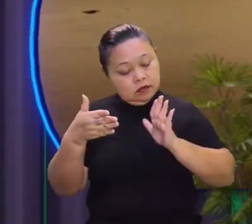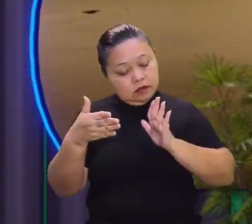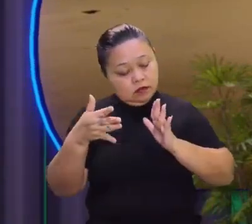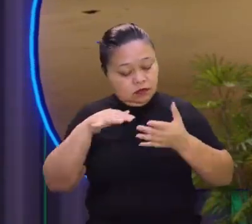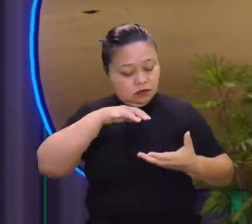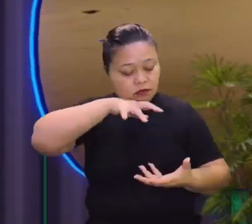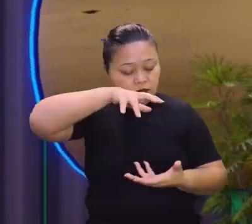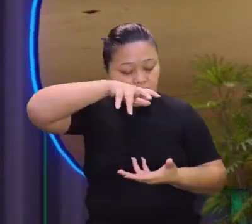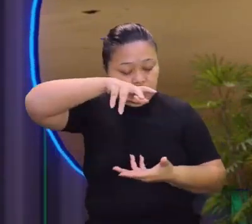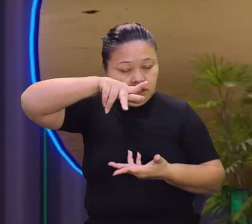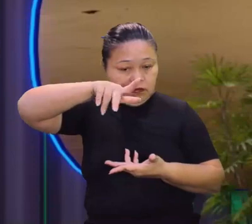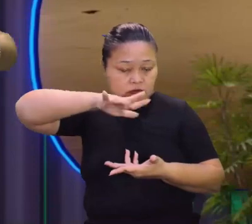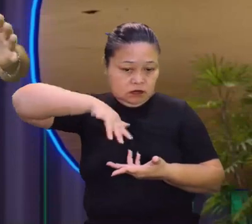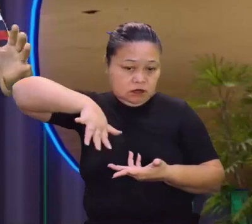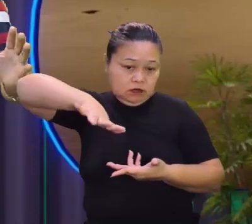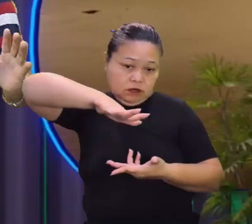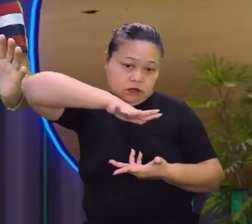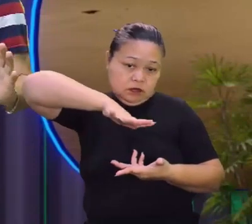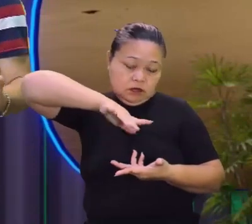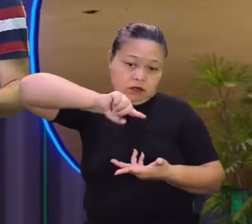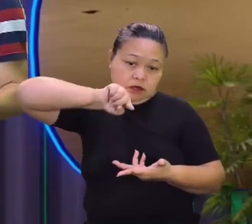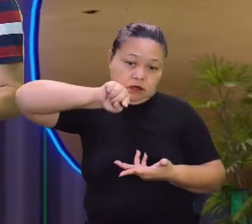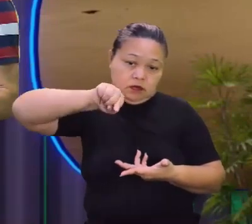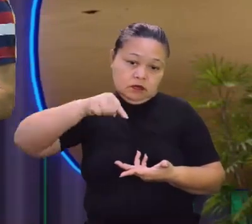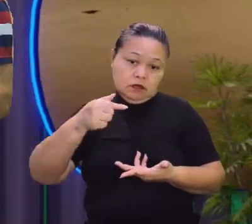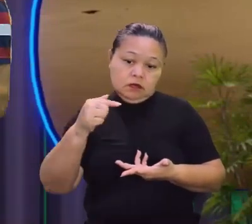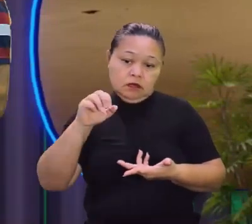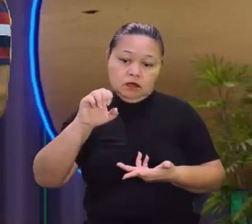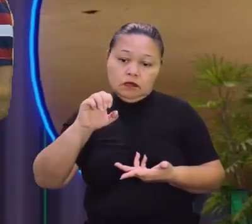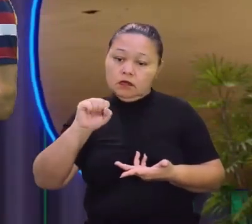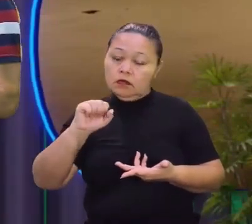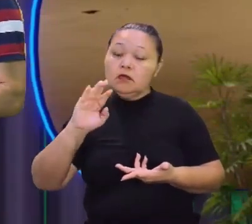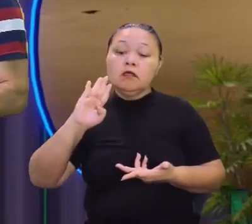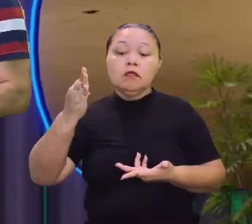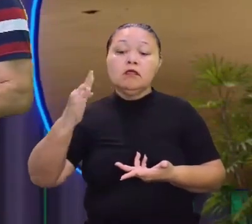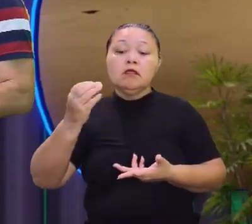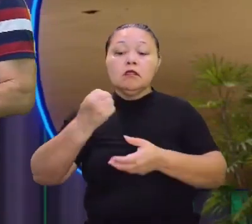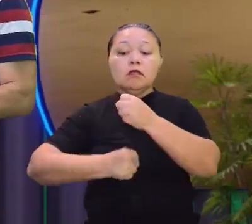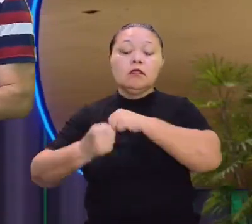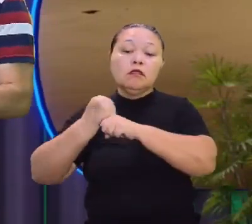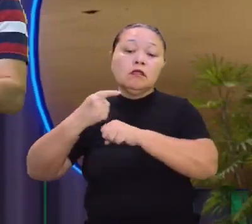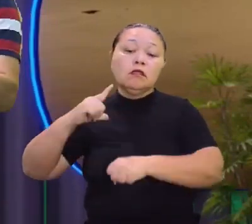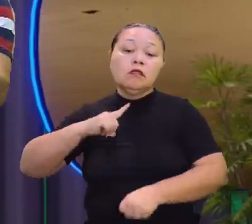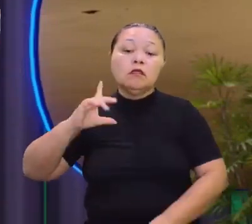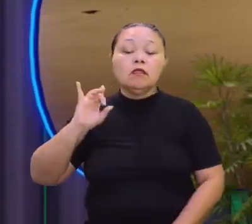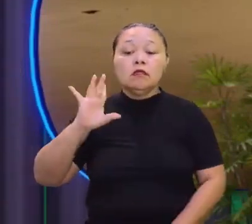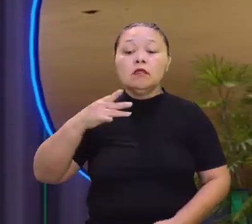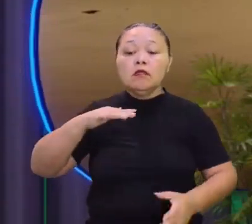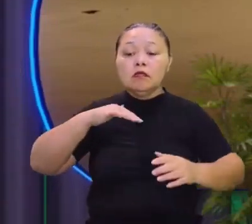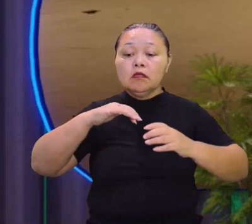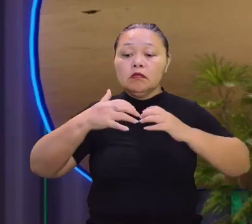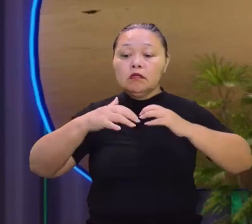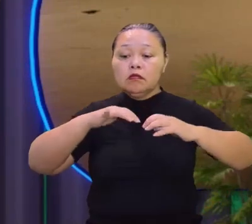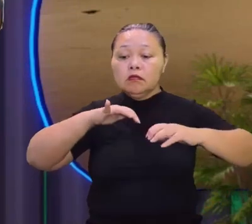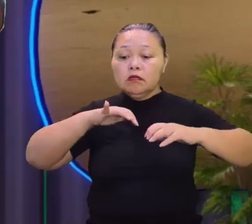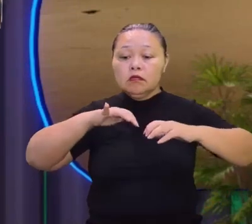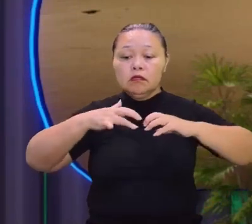do planeta, que essa região aqui é 1,78 bilhões de anos, sofre